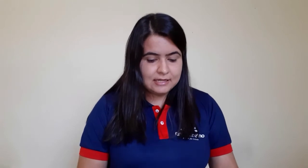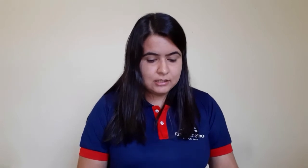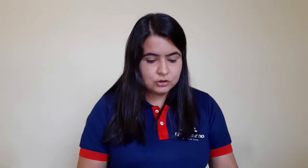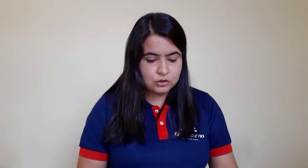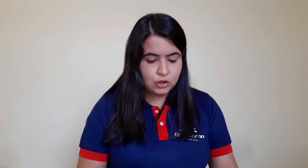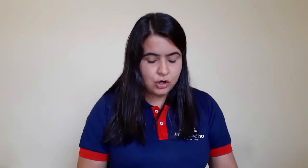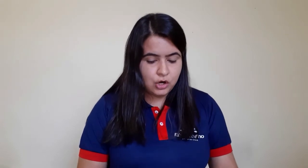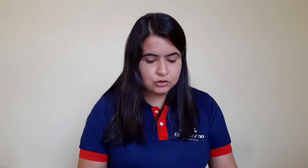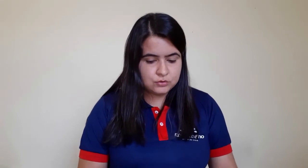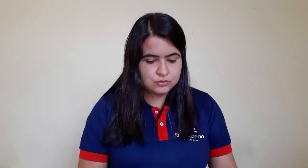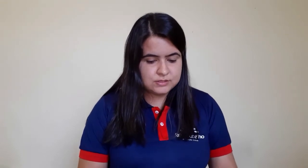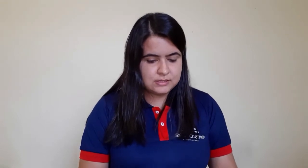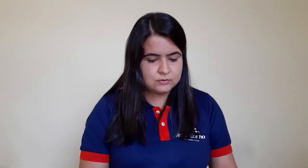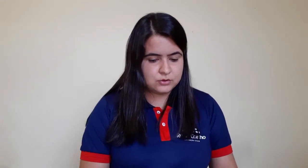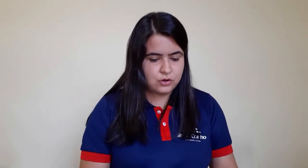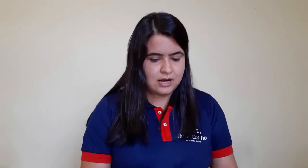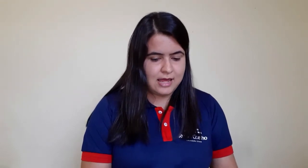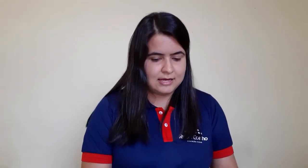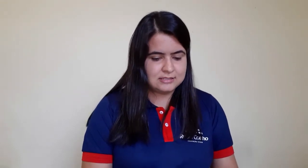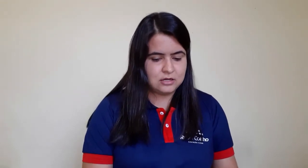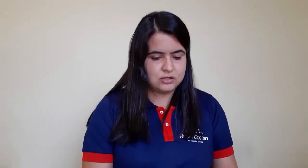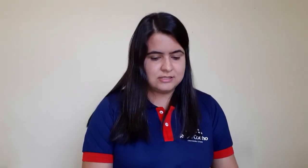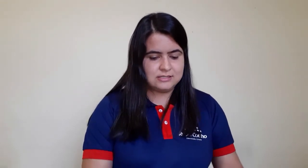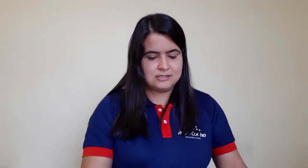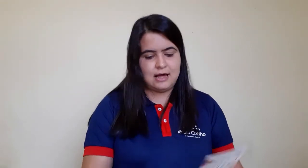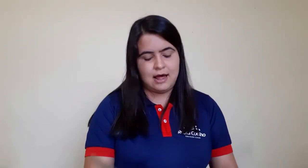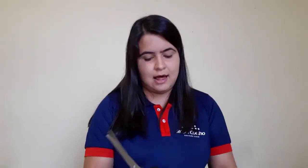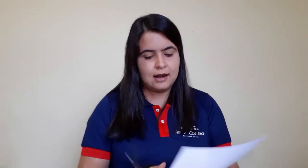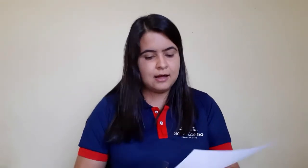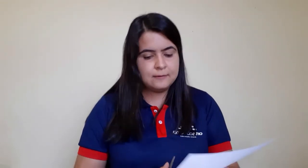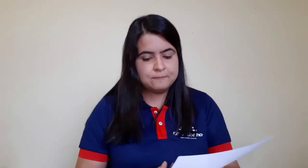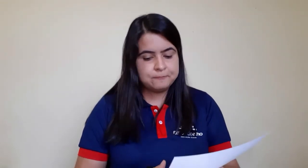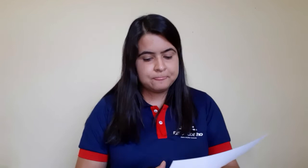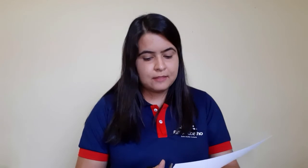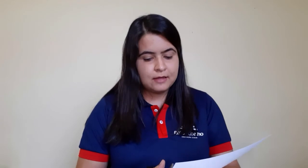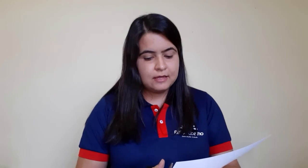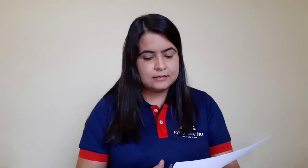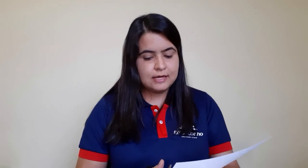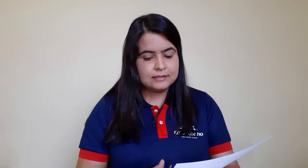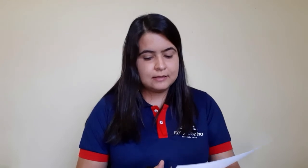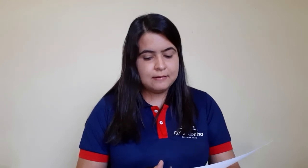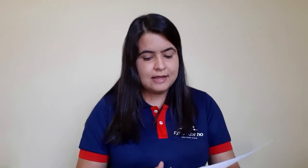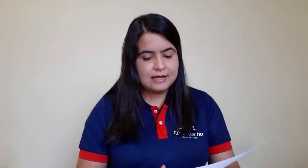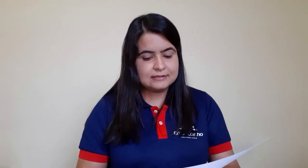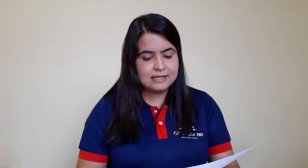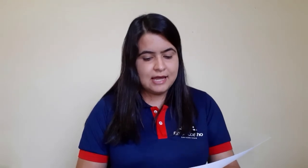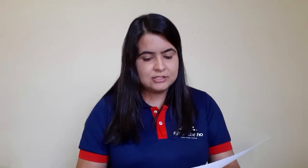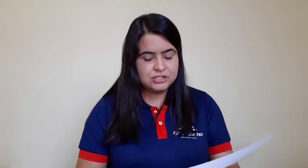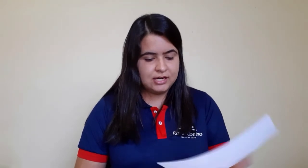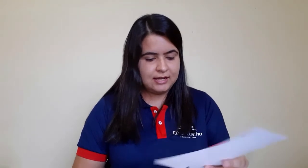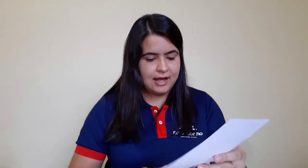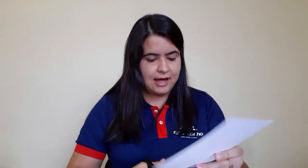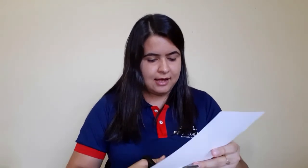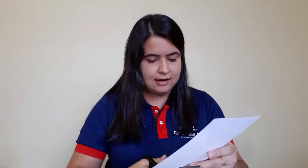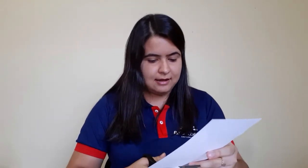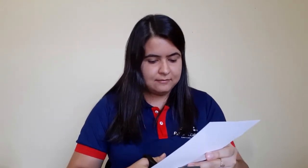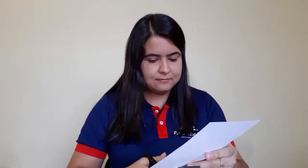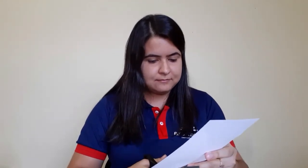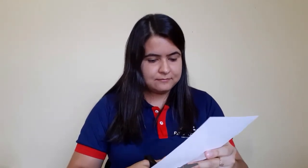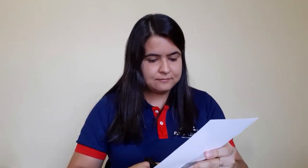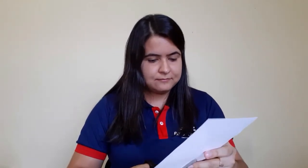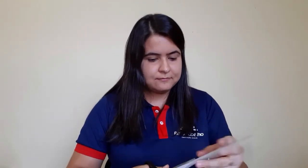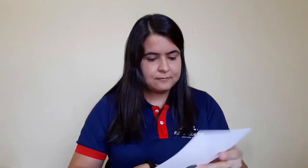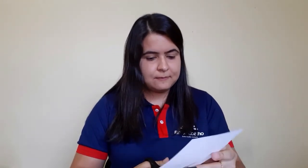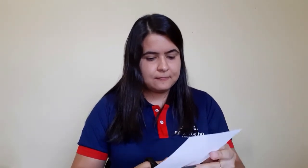Tem aí todos os seus colegas da nossa sala e tem também até a tia Carla.